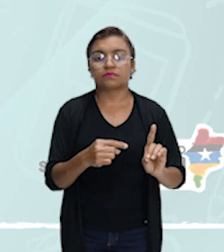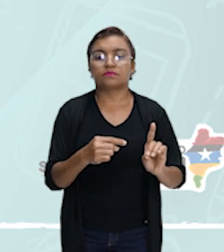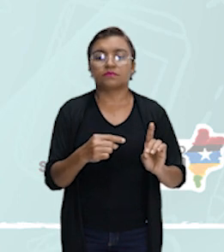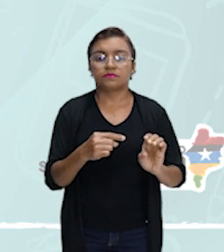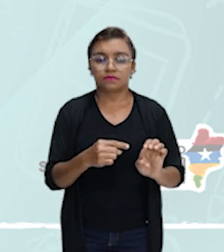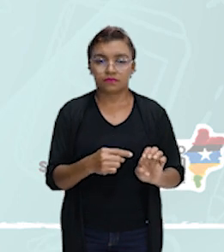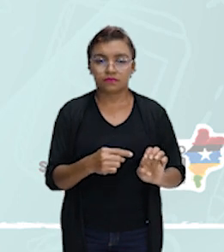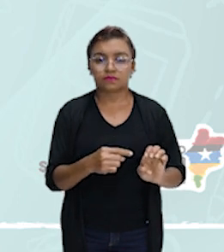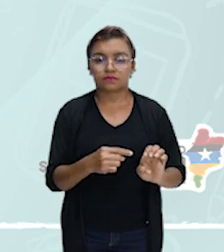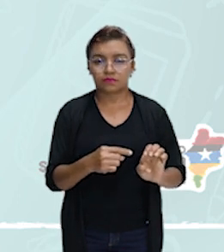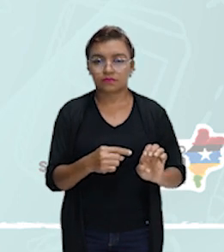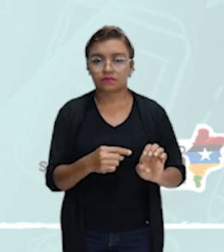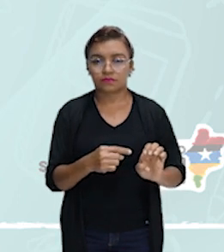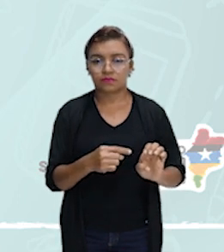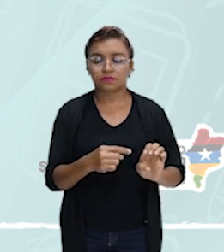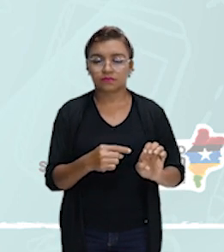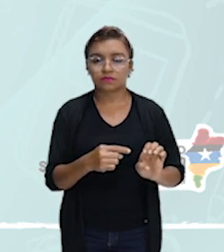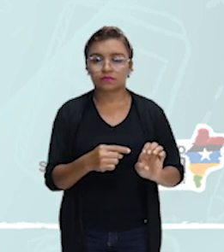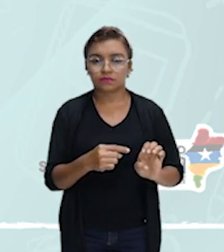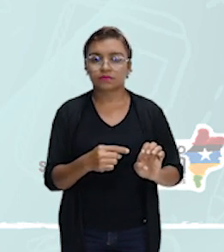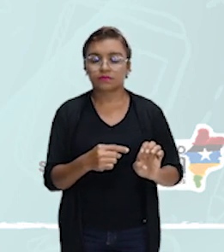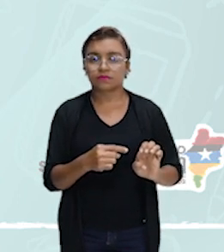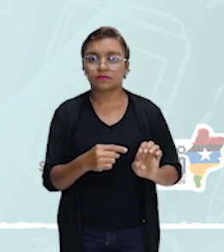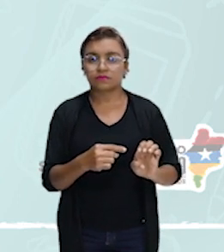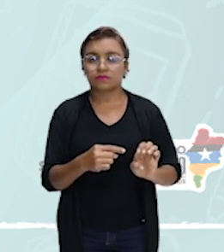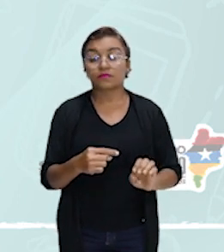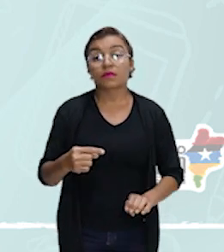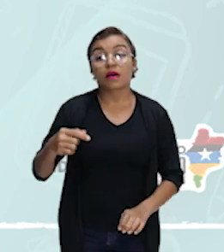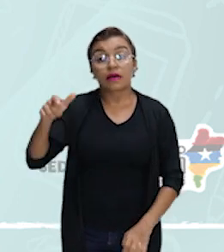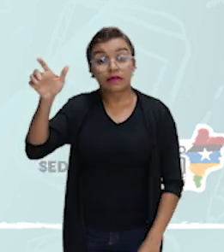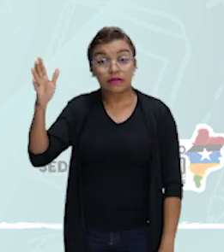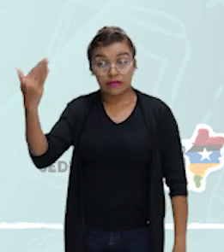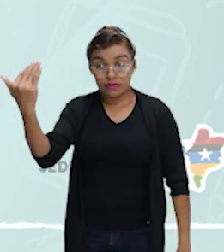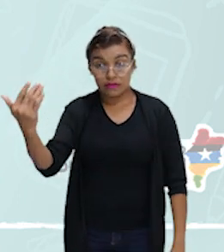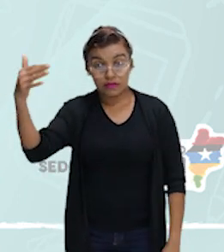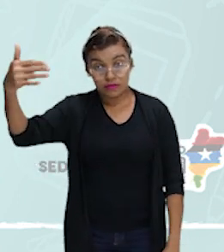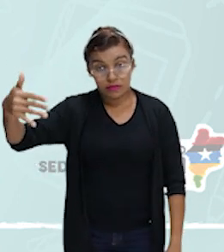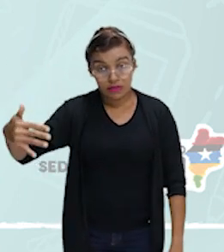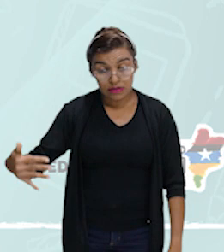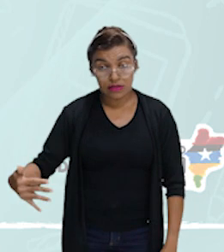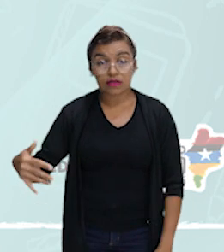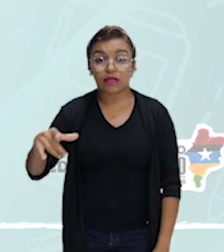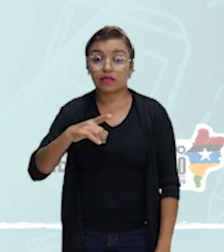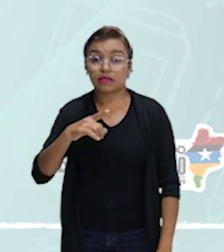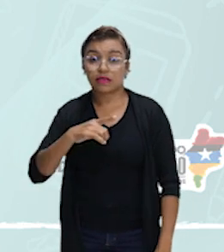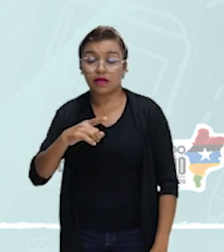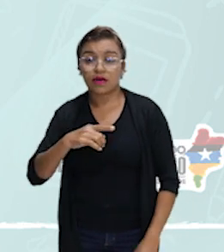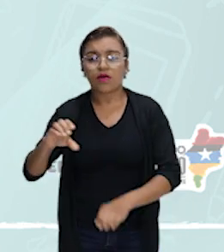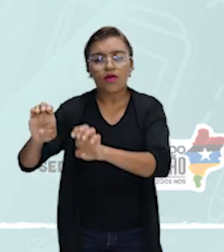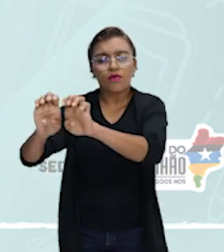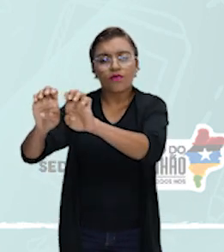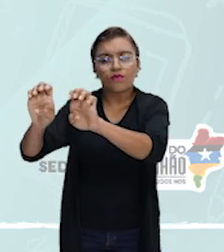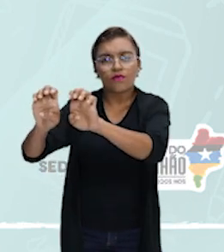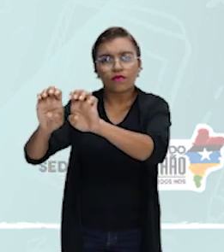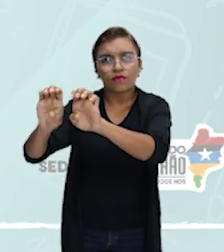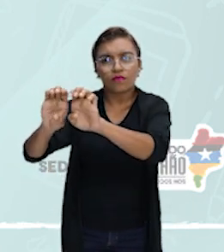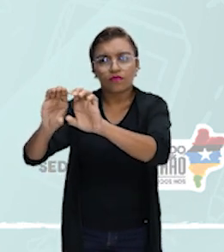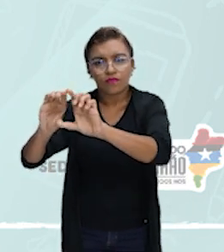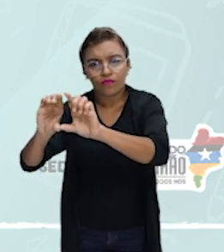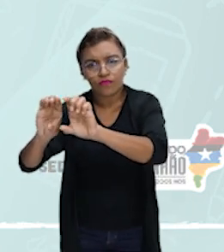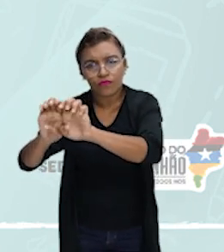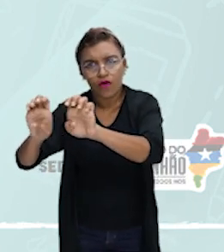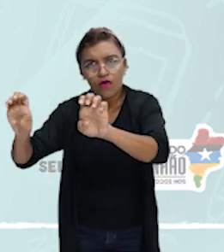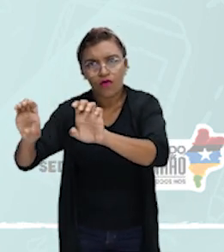bolos, componentes de cremes dentais. E na segunda coluna, nós temos as fórmulas, né, as fórmulas